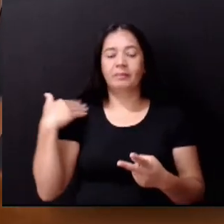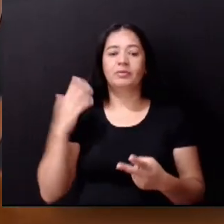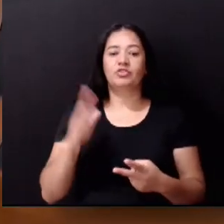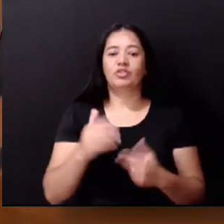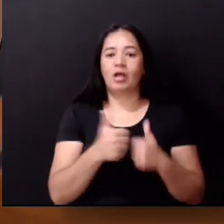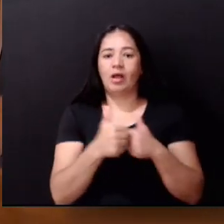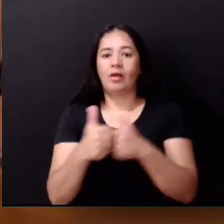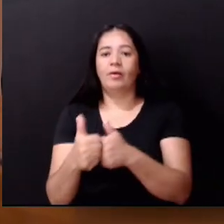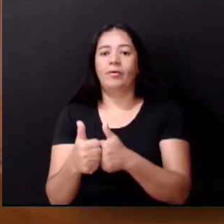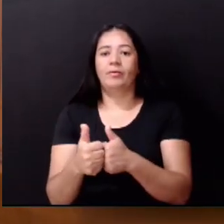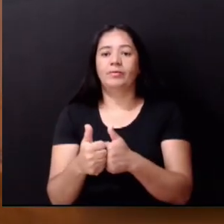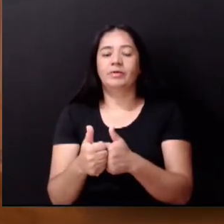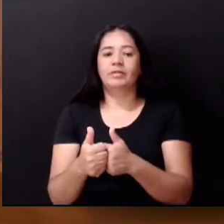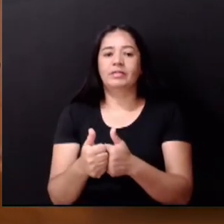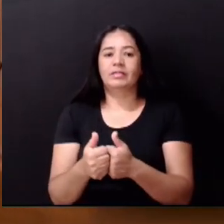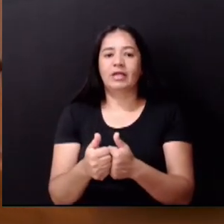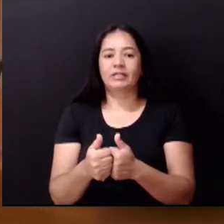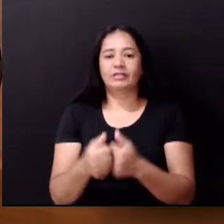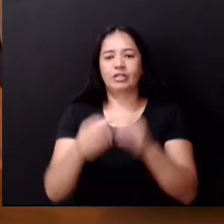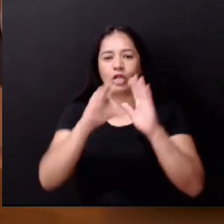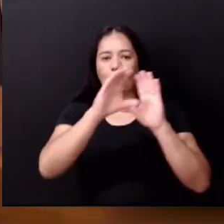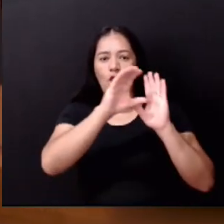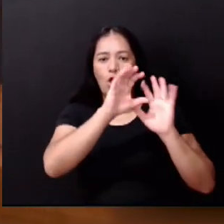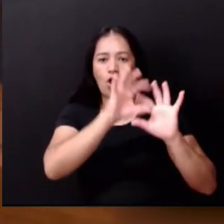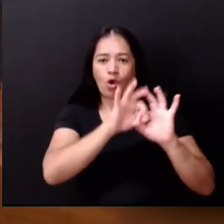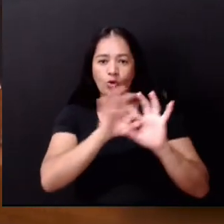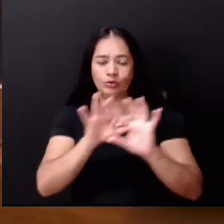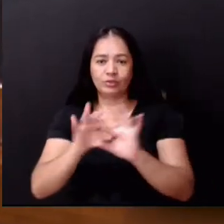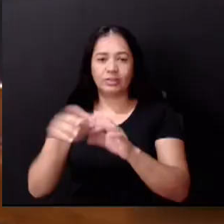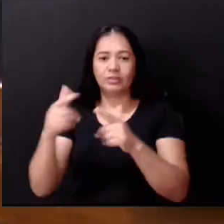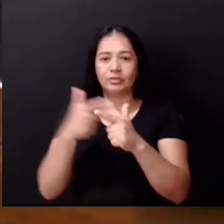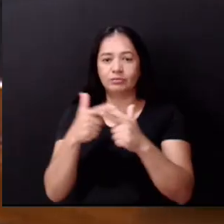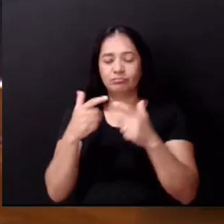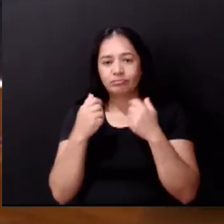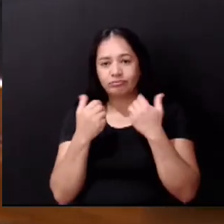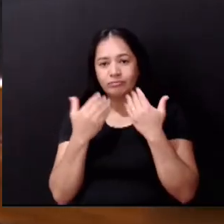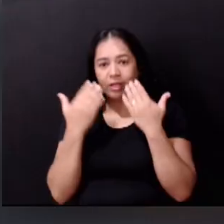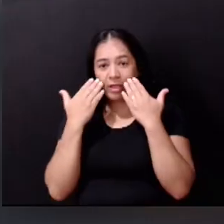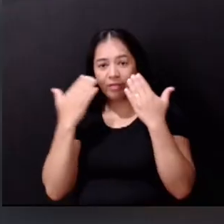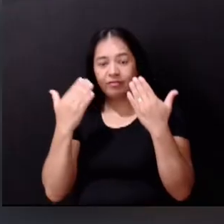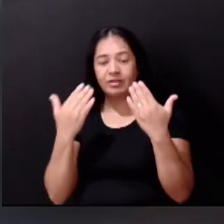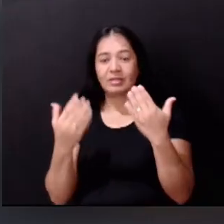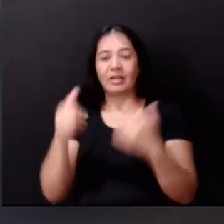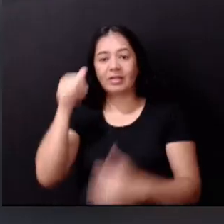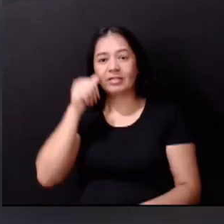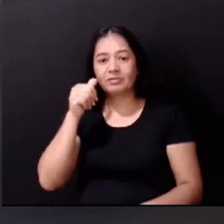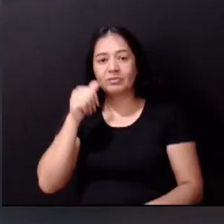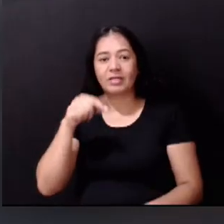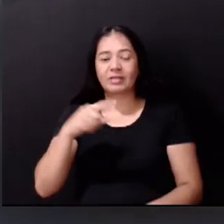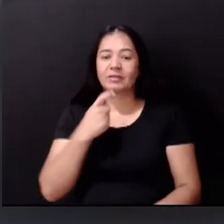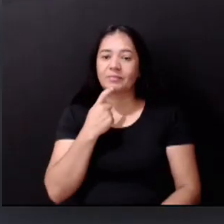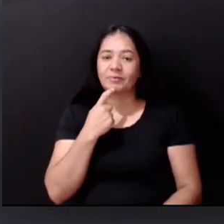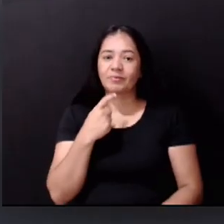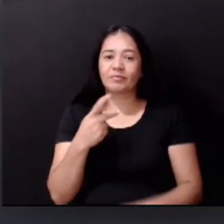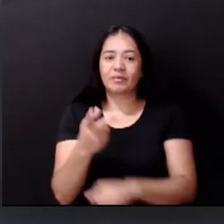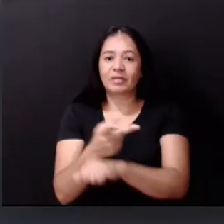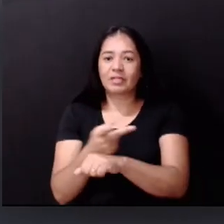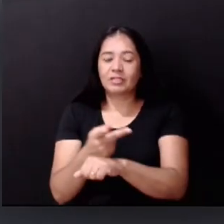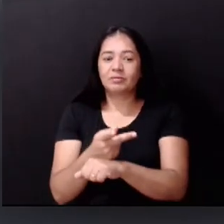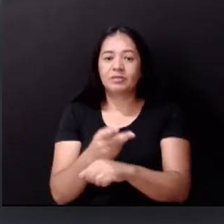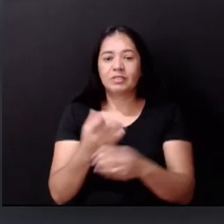que contextualizou os problemas enfrentados pelas mulheres em Campinas. Essa procuradoria que vai acolher